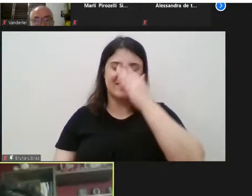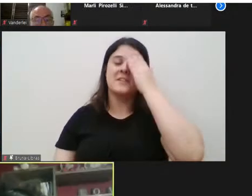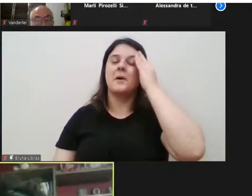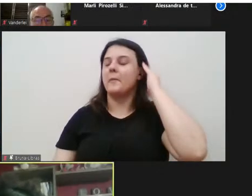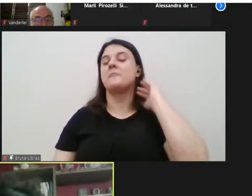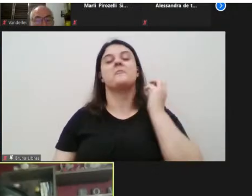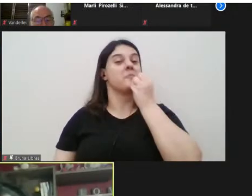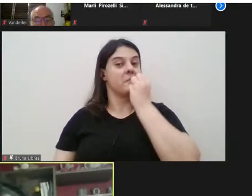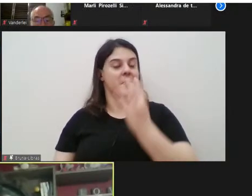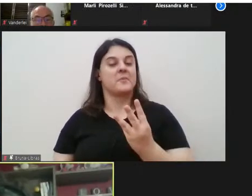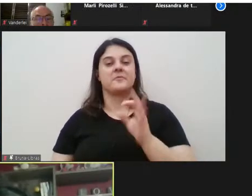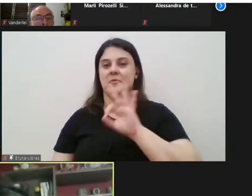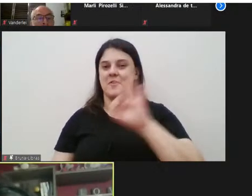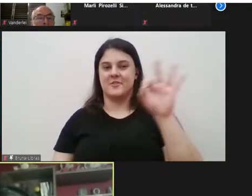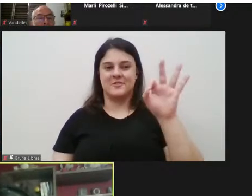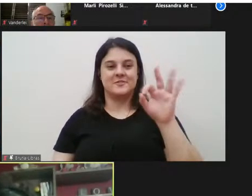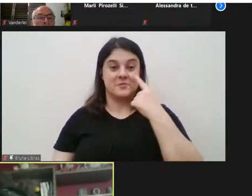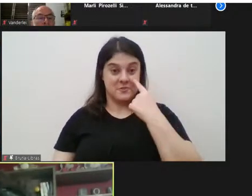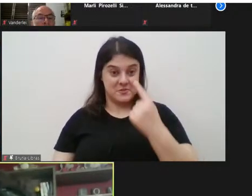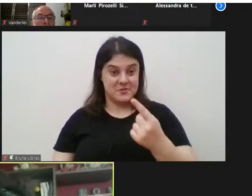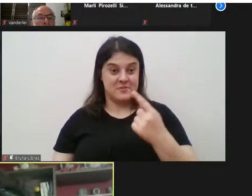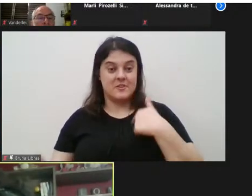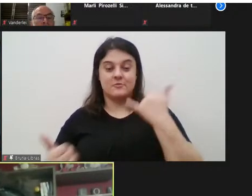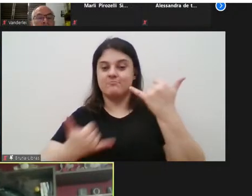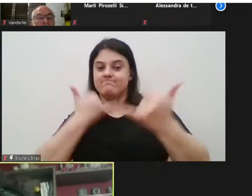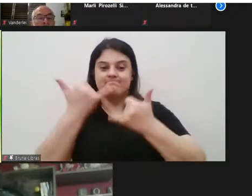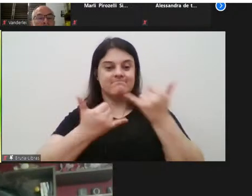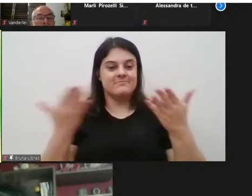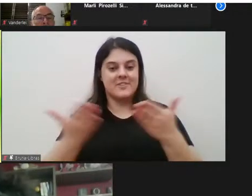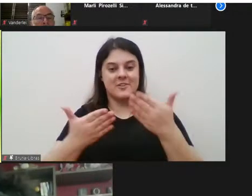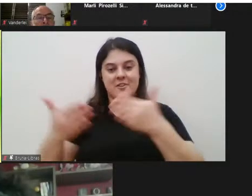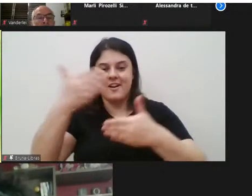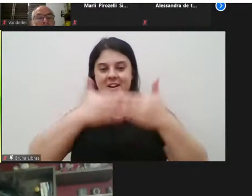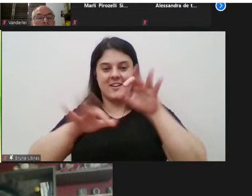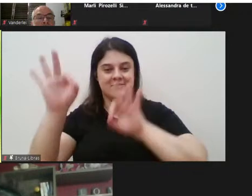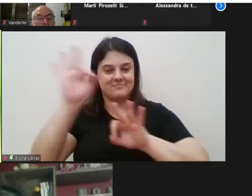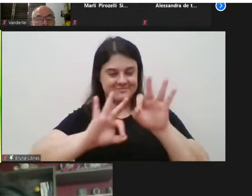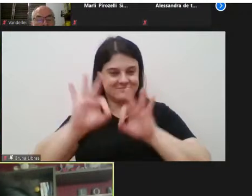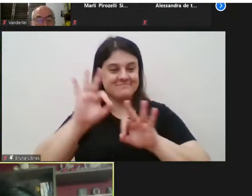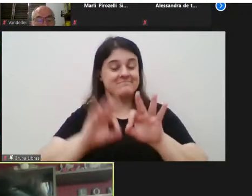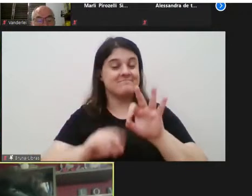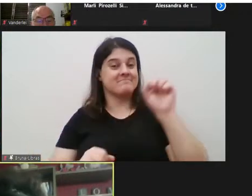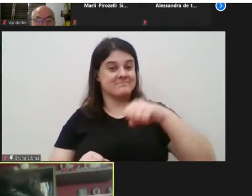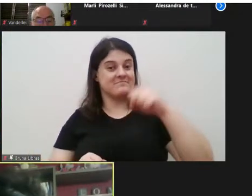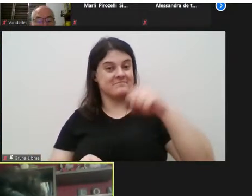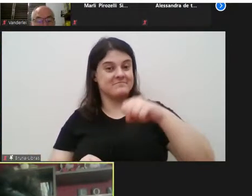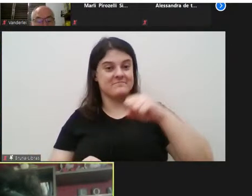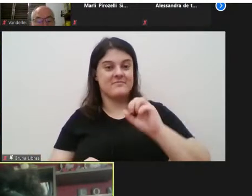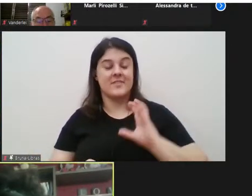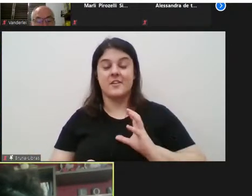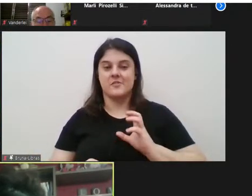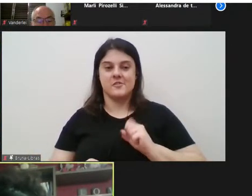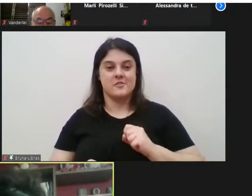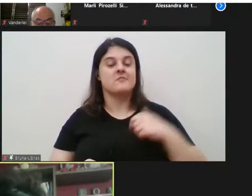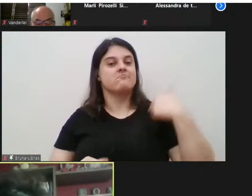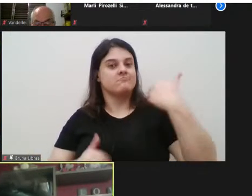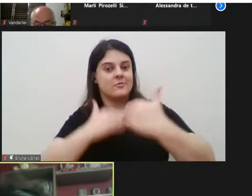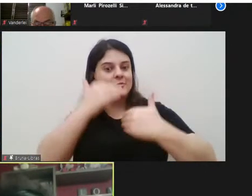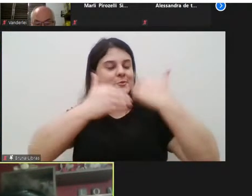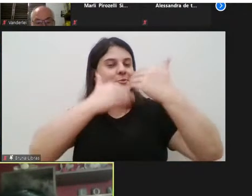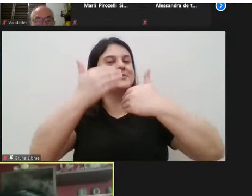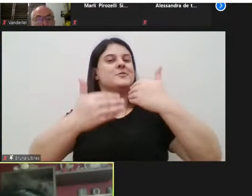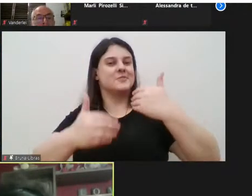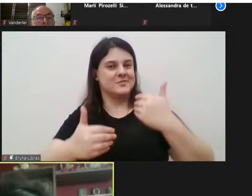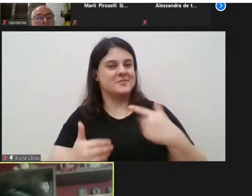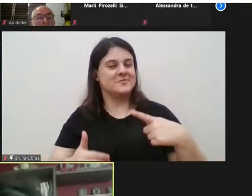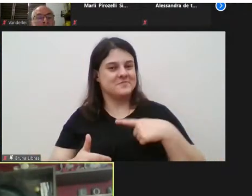simultaneamente foi ótima brincando aqui agora com os slides né Sim adoro adoro cada vez evoluindo mais